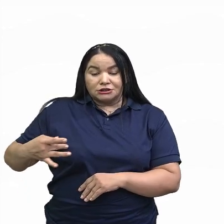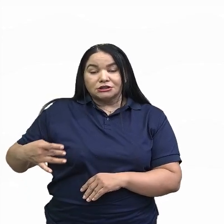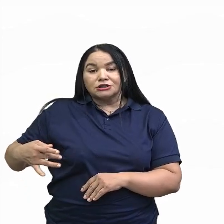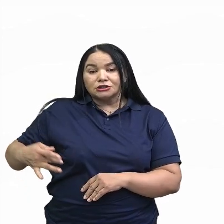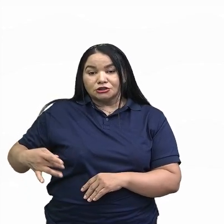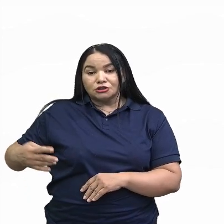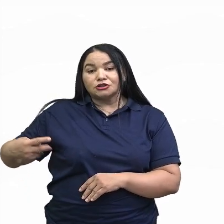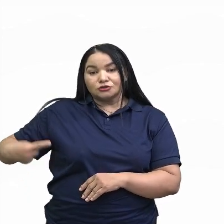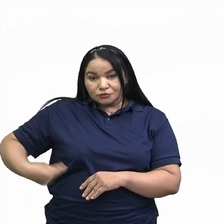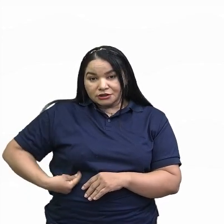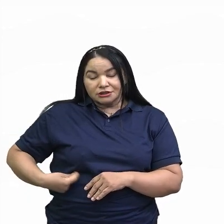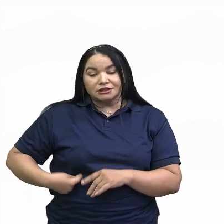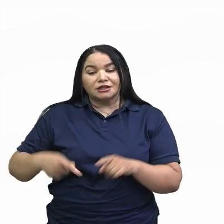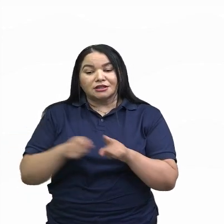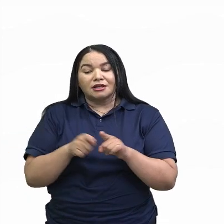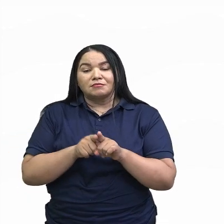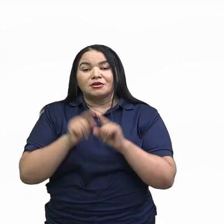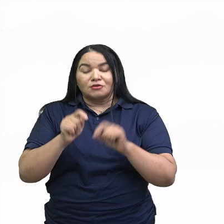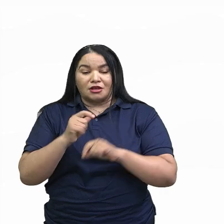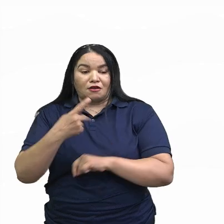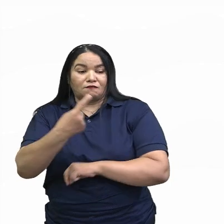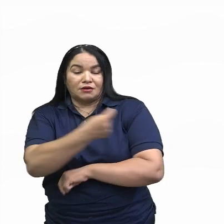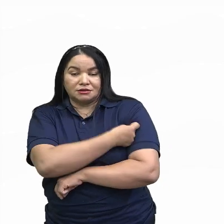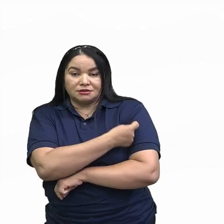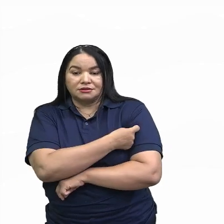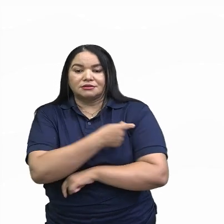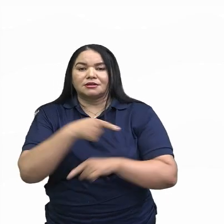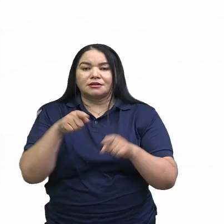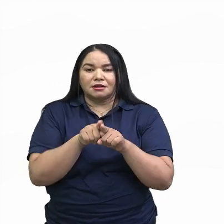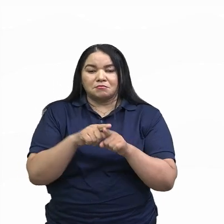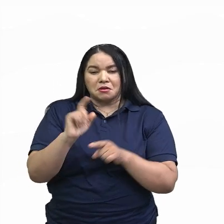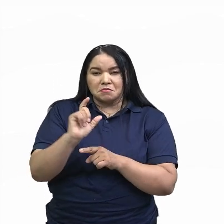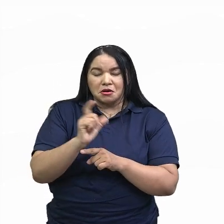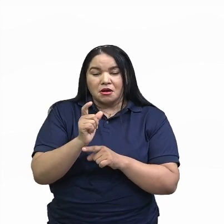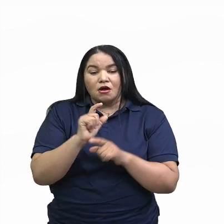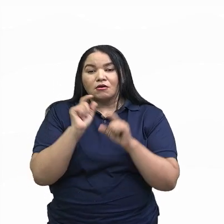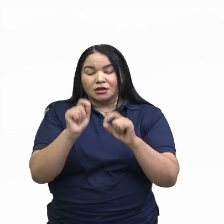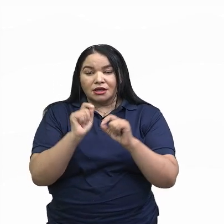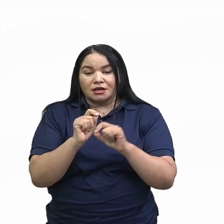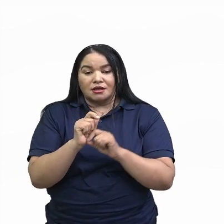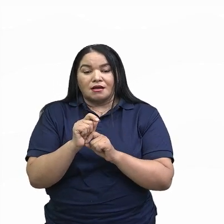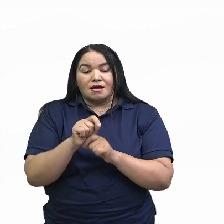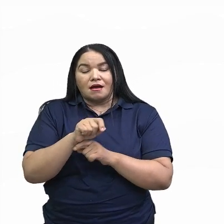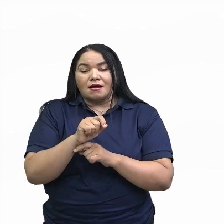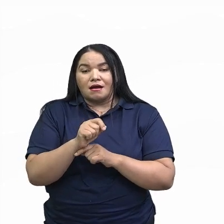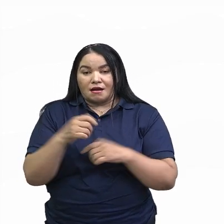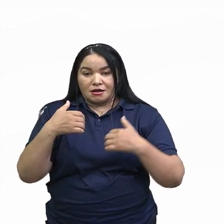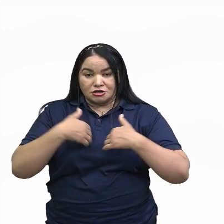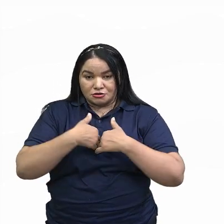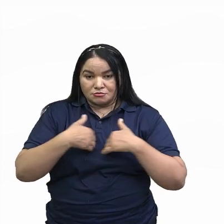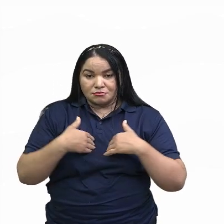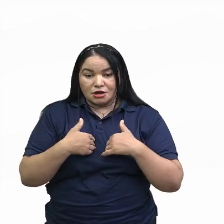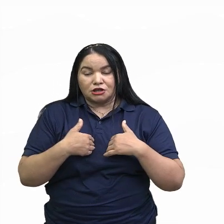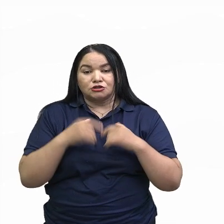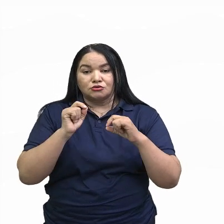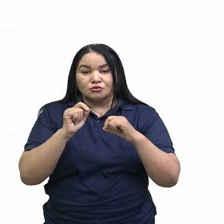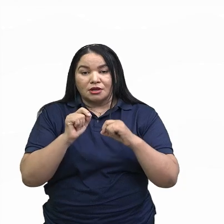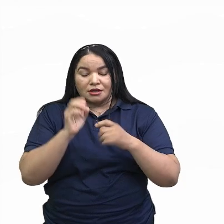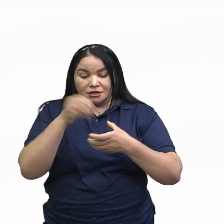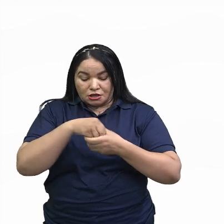produção de medicamentos e vacinas, manipulação de animais como o porco para utilizar os órgãos